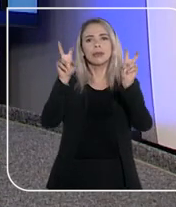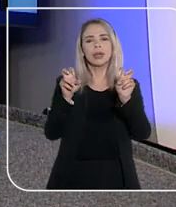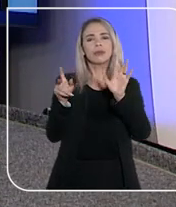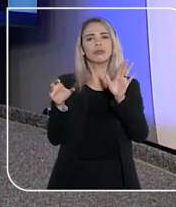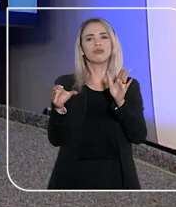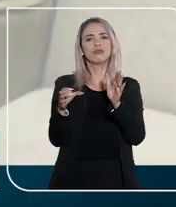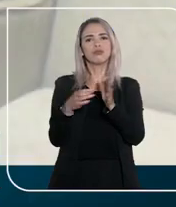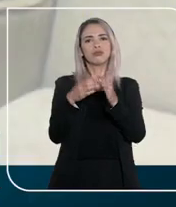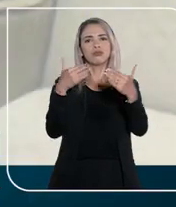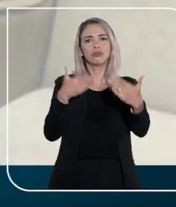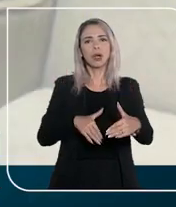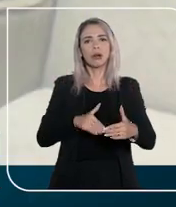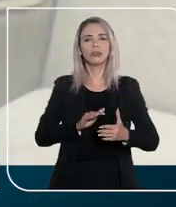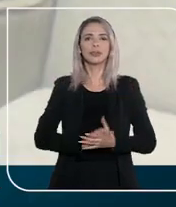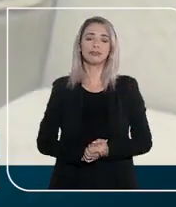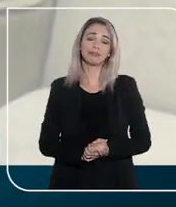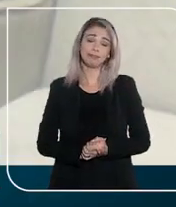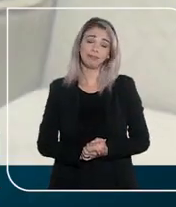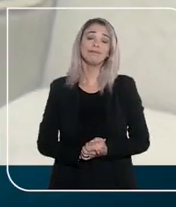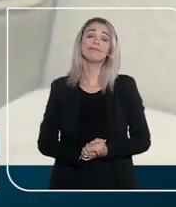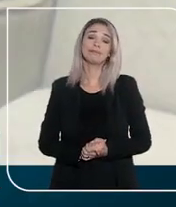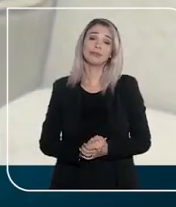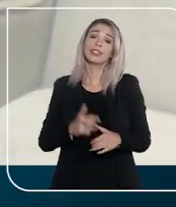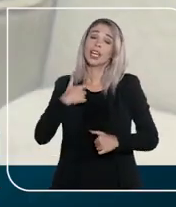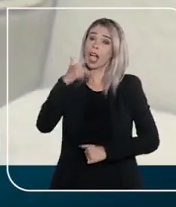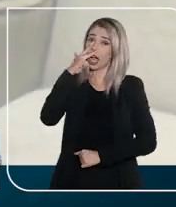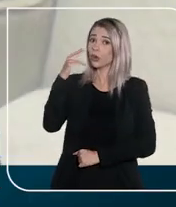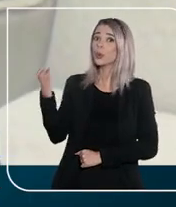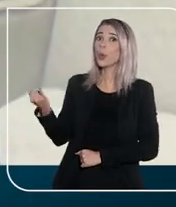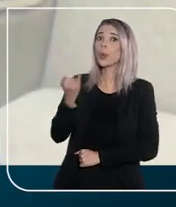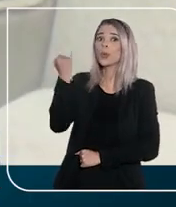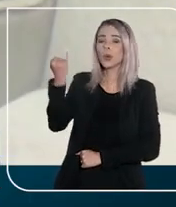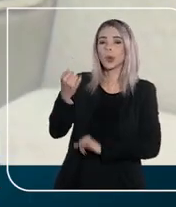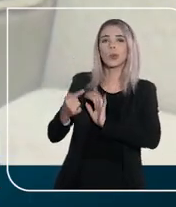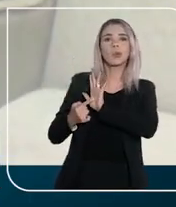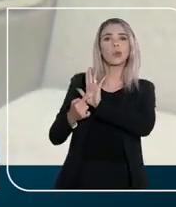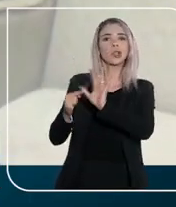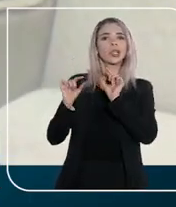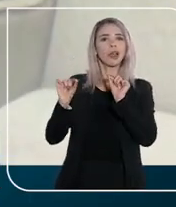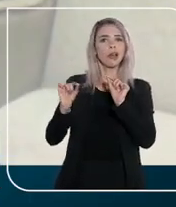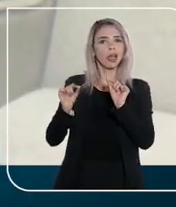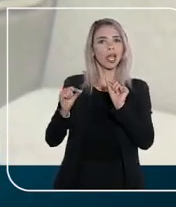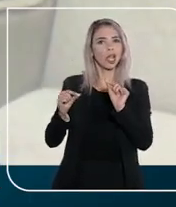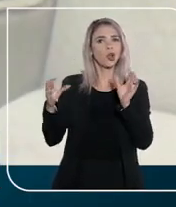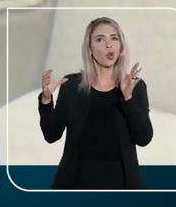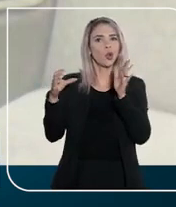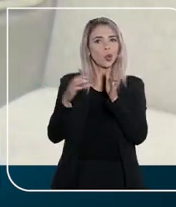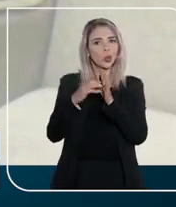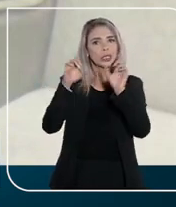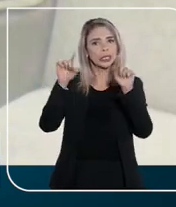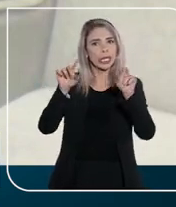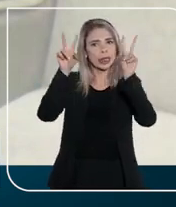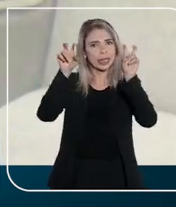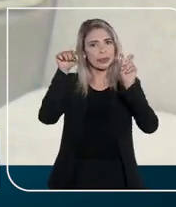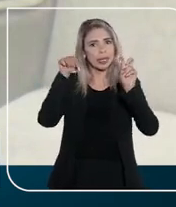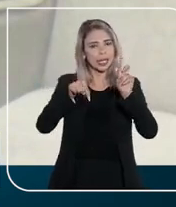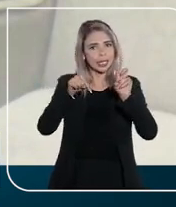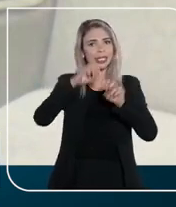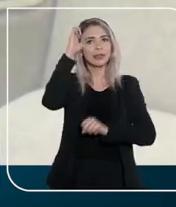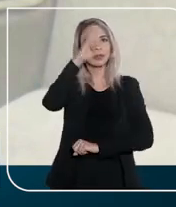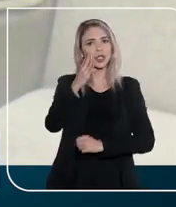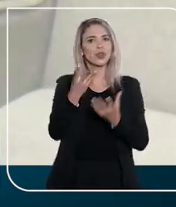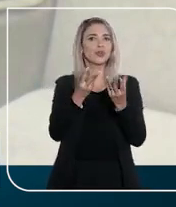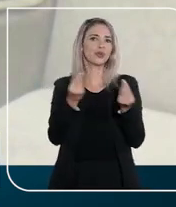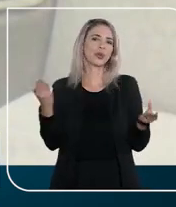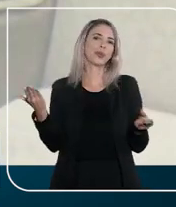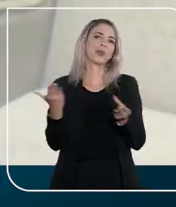público? Bom, eu acho que é importante a gente destacar inicialmente que, de fato, o concurso público é um tema no Brasil que é bastante judicializado.